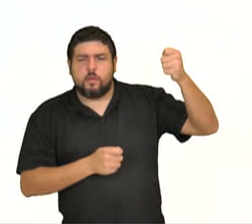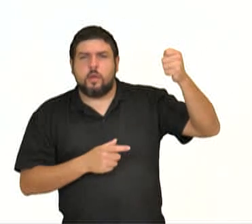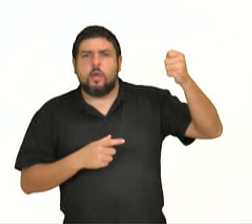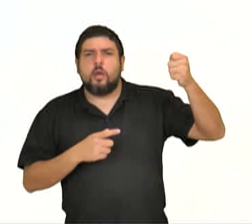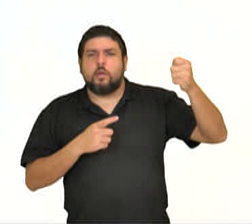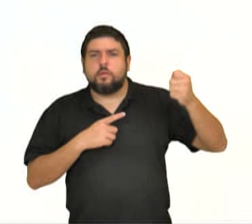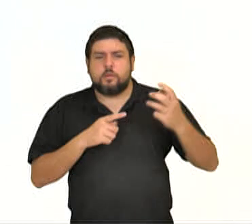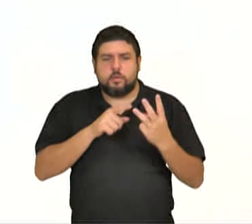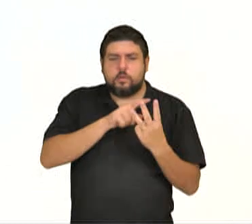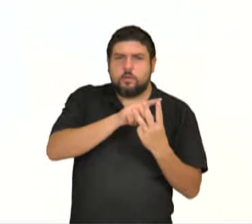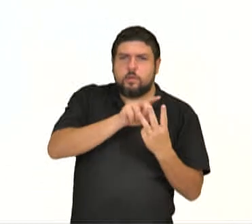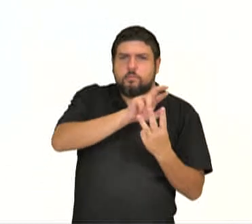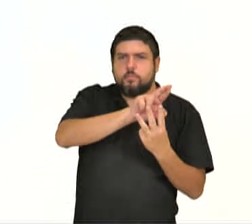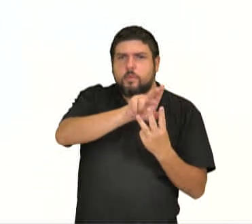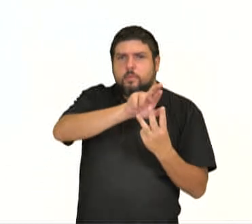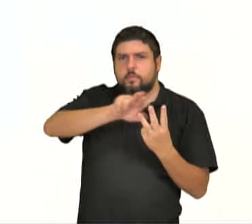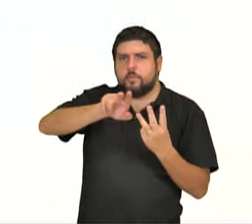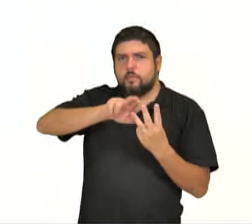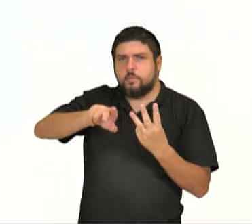da roda, que se